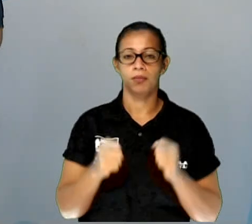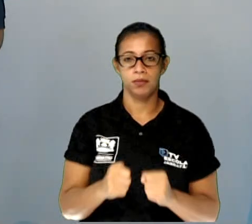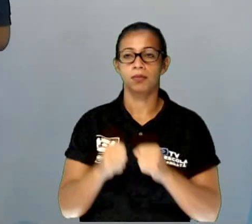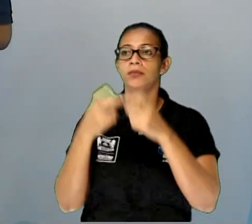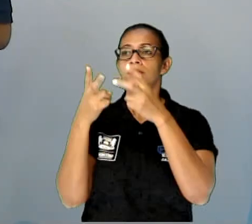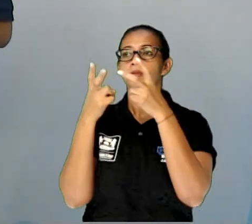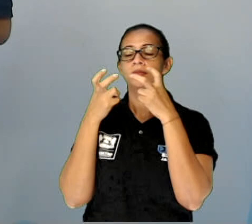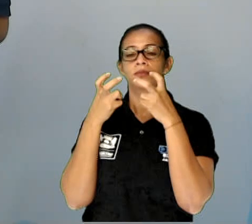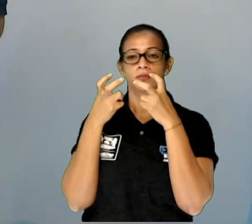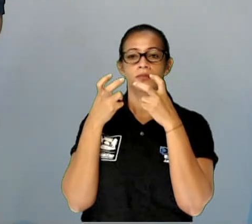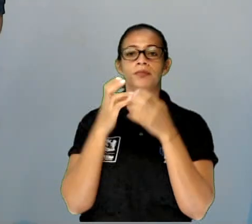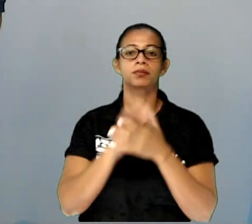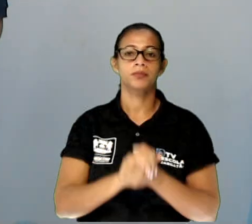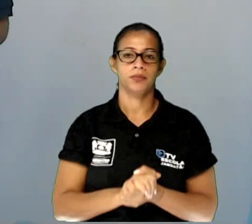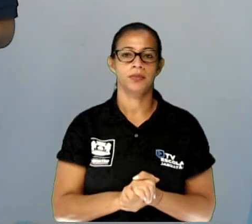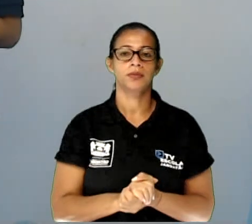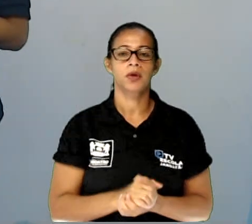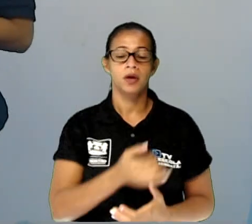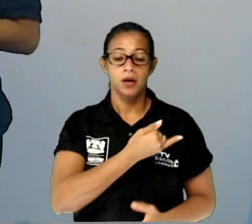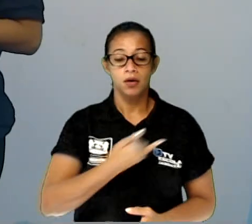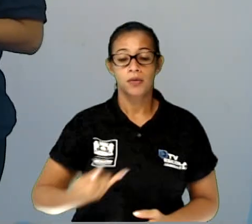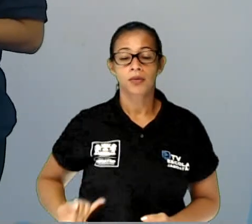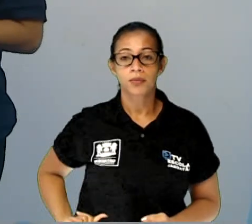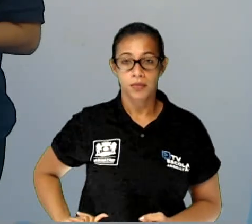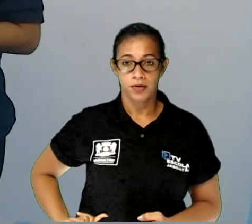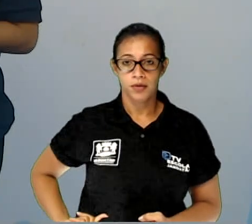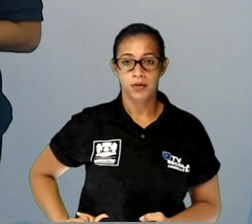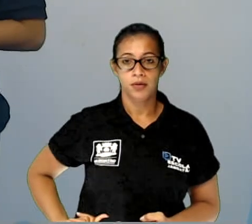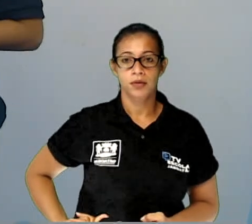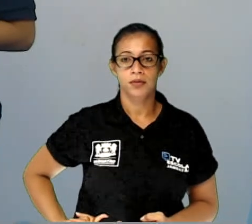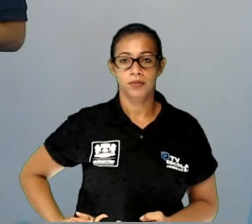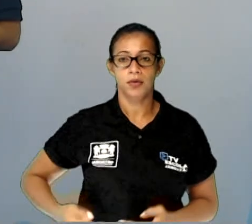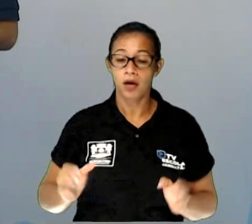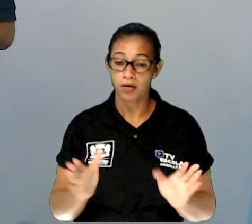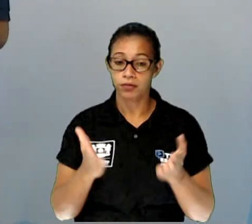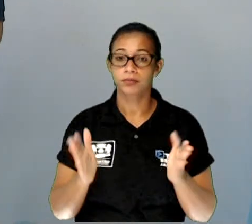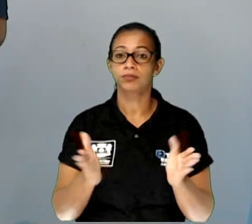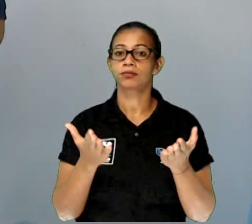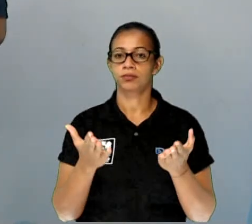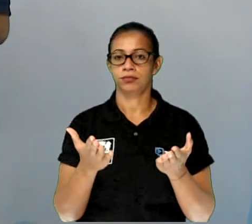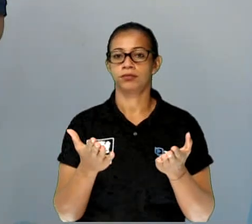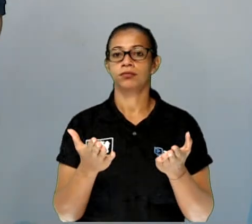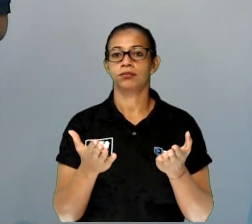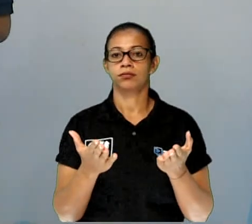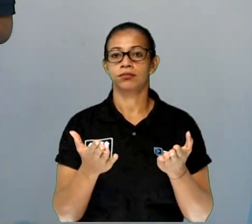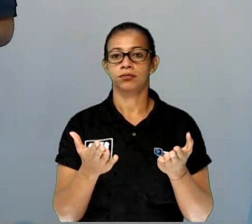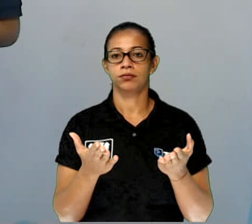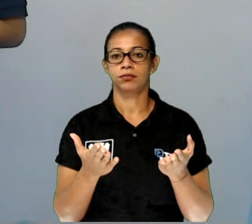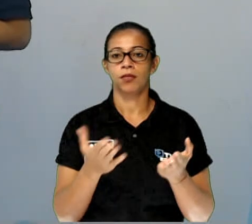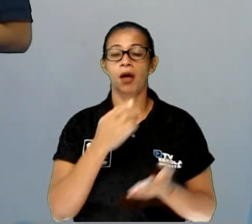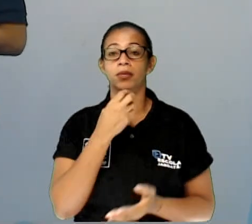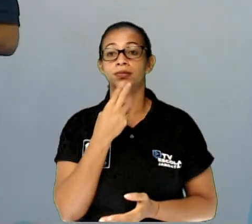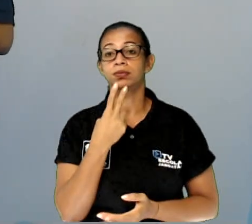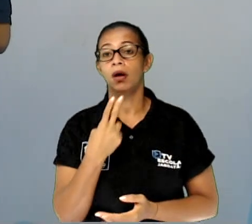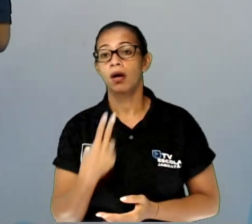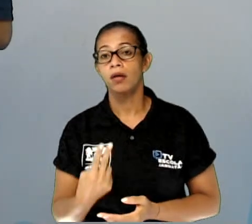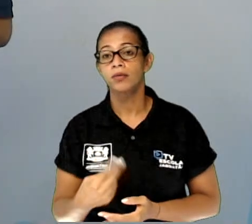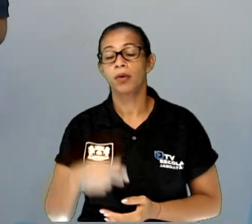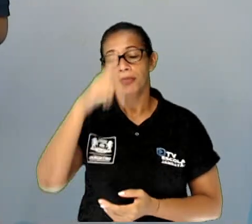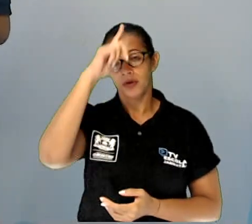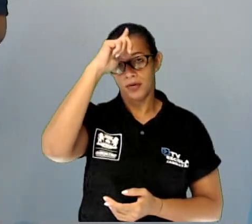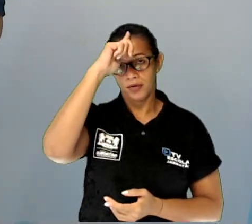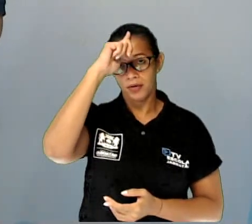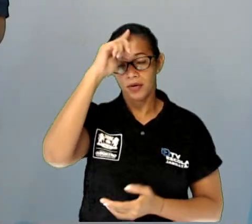Império Bizantino ele é muito influenciado pela cultura grega. A língua que eles falavam era a língua grega. Os